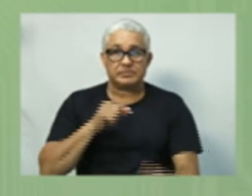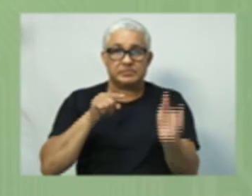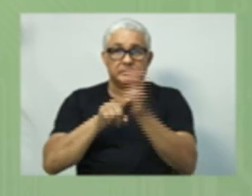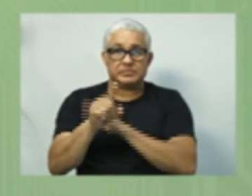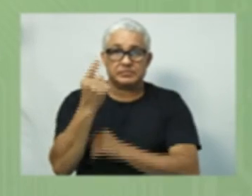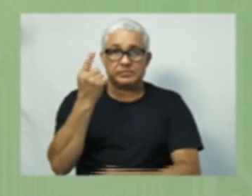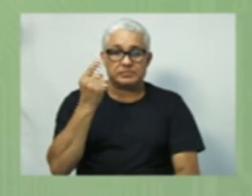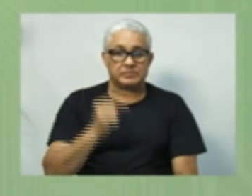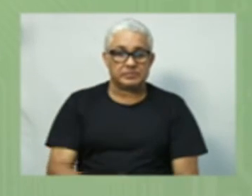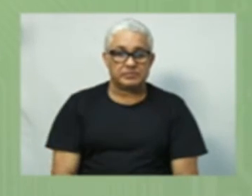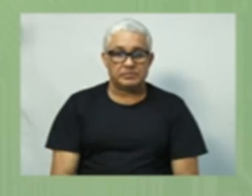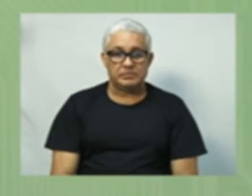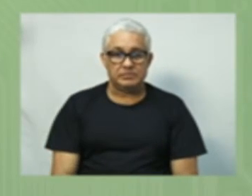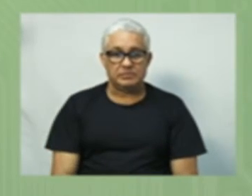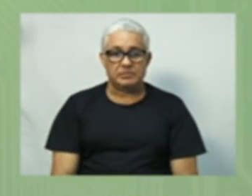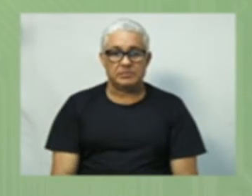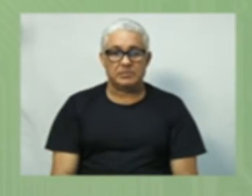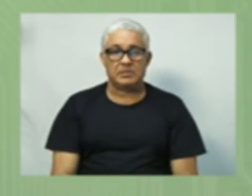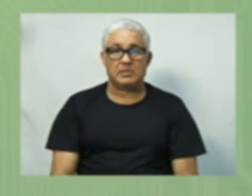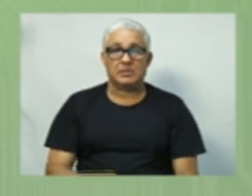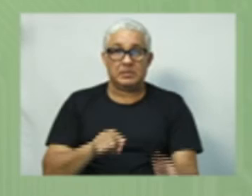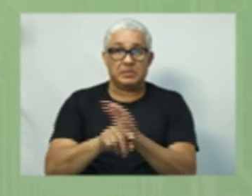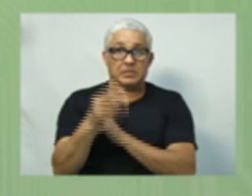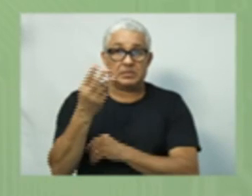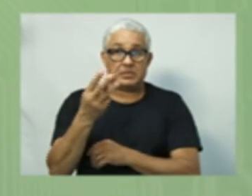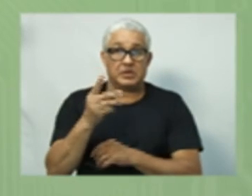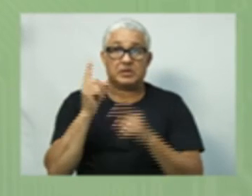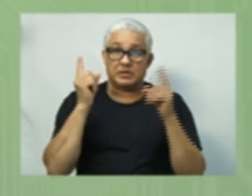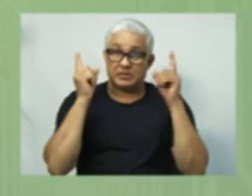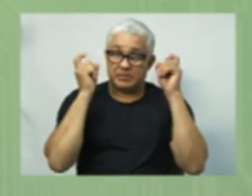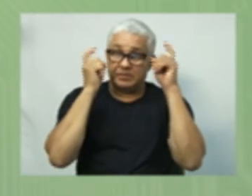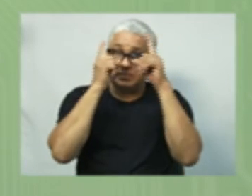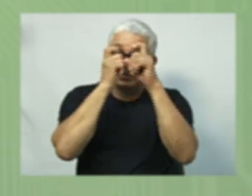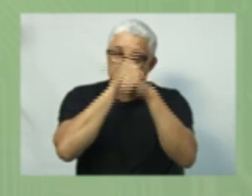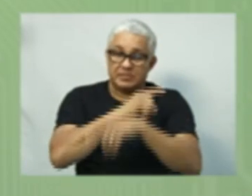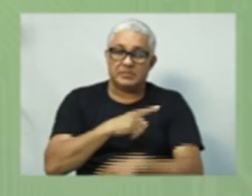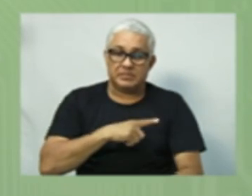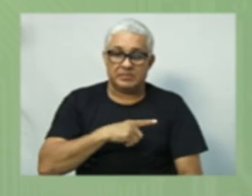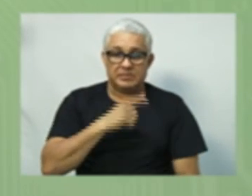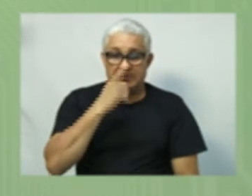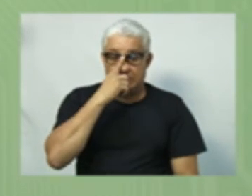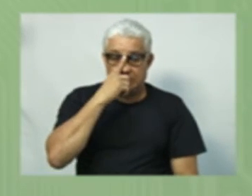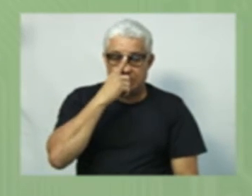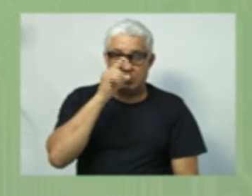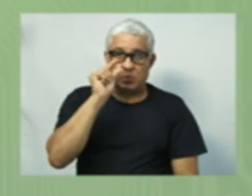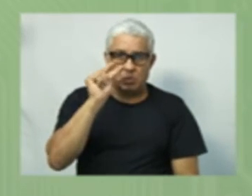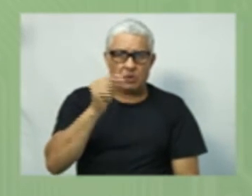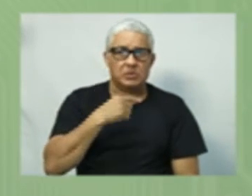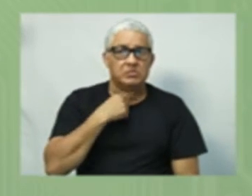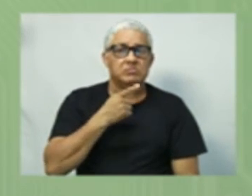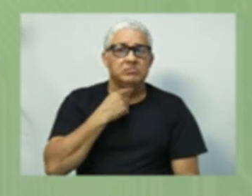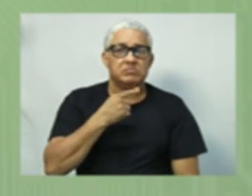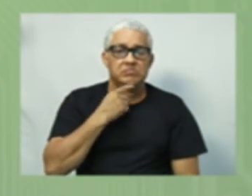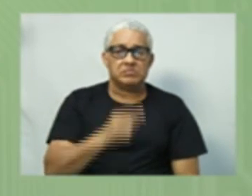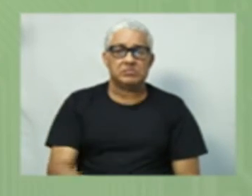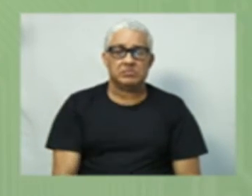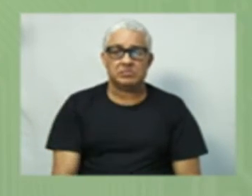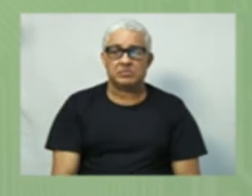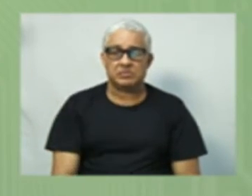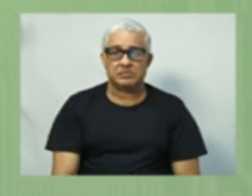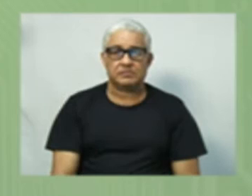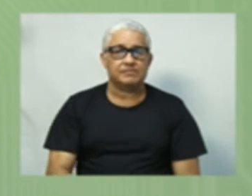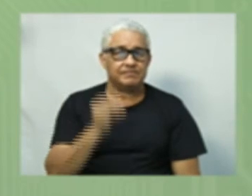aqui. E essa questão é complicada. Foi o que tivemos aí mais um pouquinho de dúvida, mas a gente vai agora